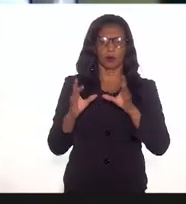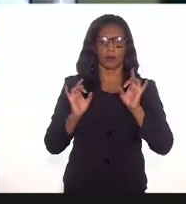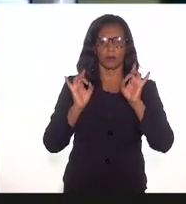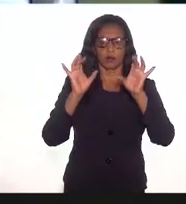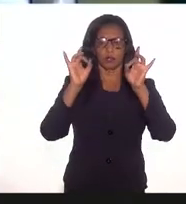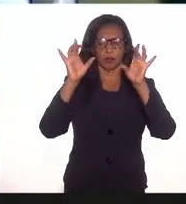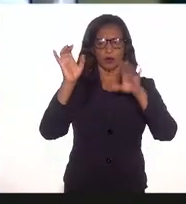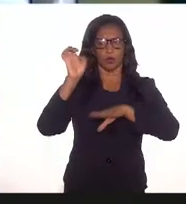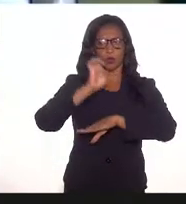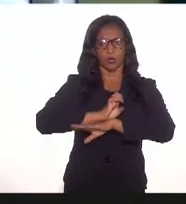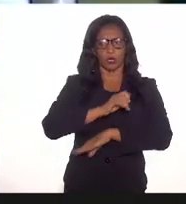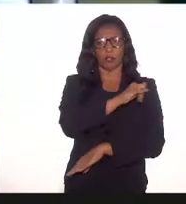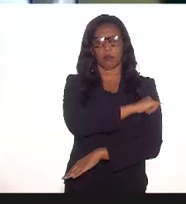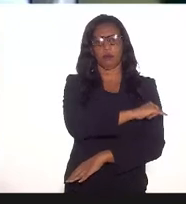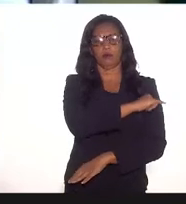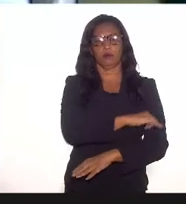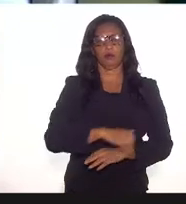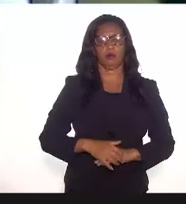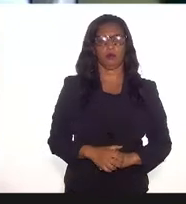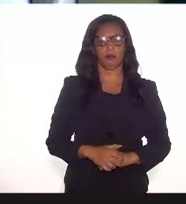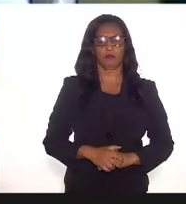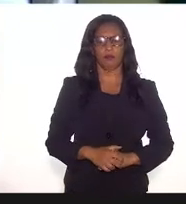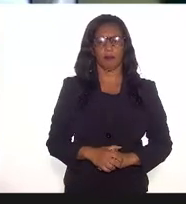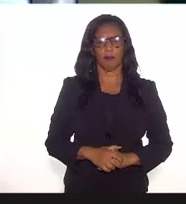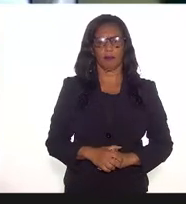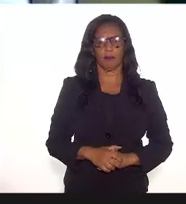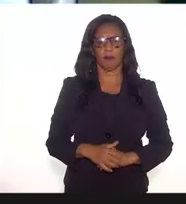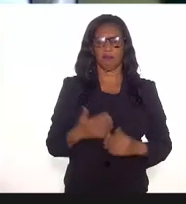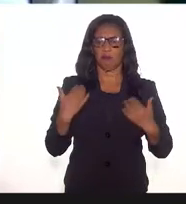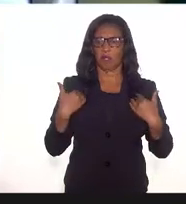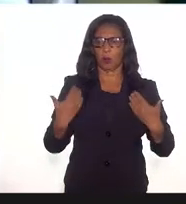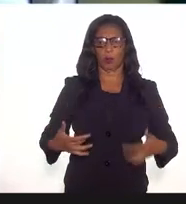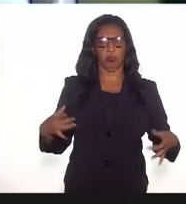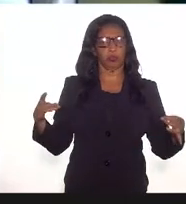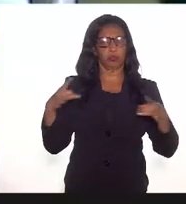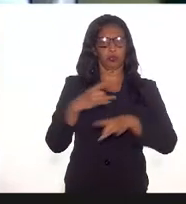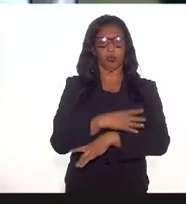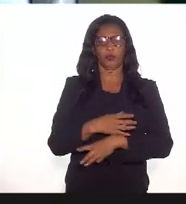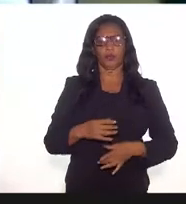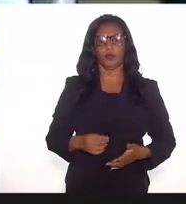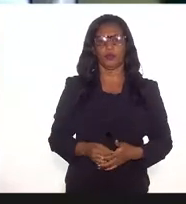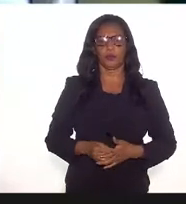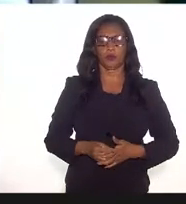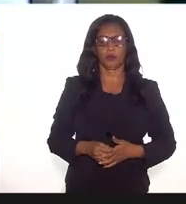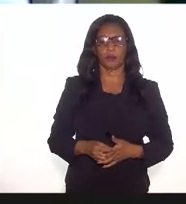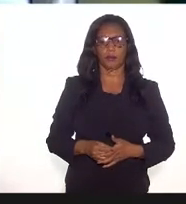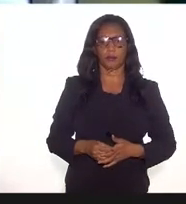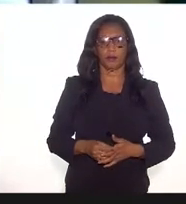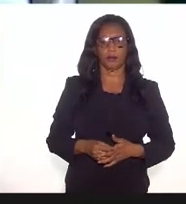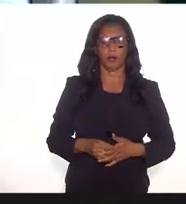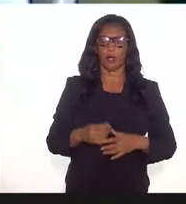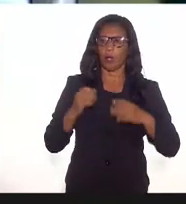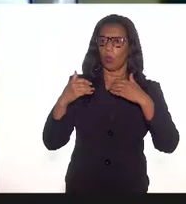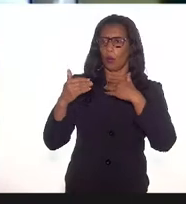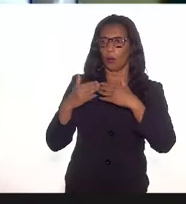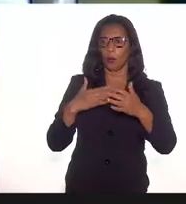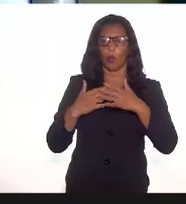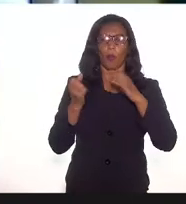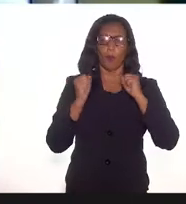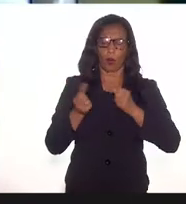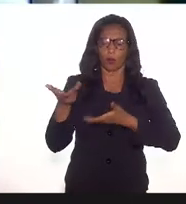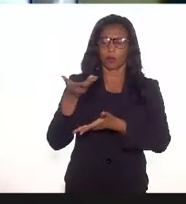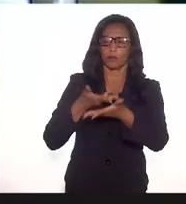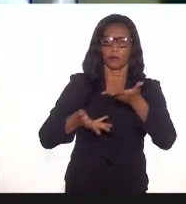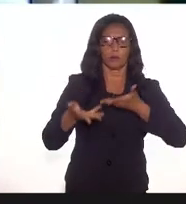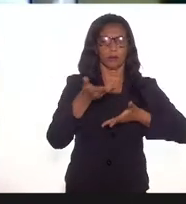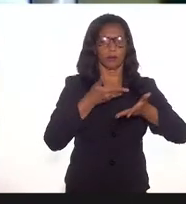contribuir com o Estado do Rio de Janeiro. Me coloco inteiramente à disposição. Meus canais de comunicação eu posso depois compartilhar